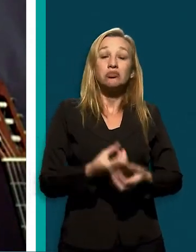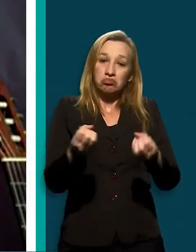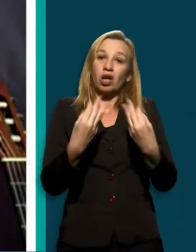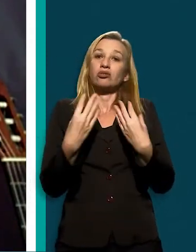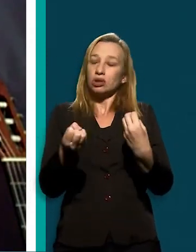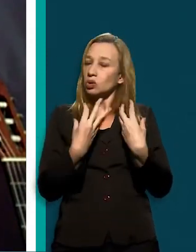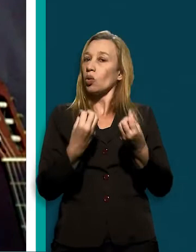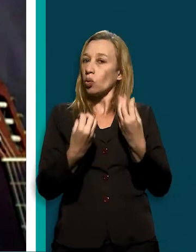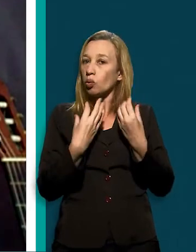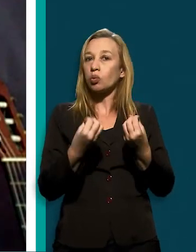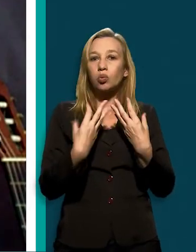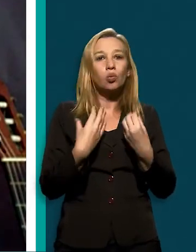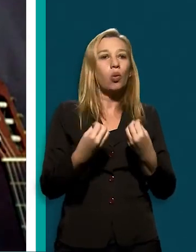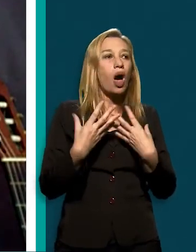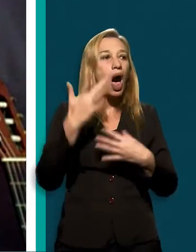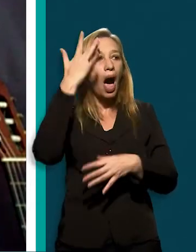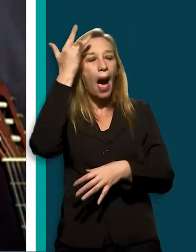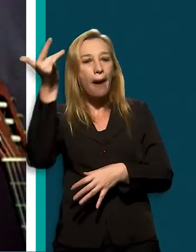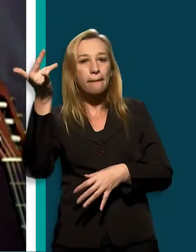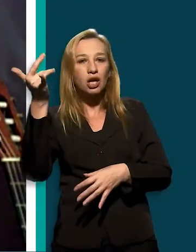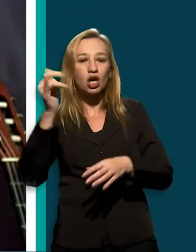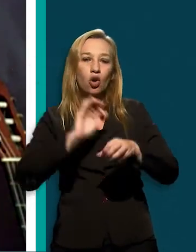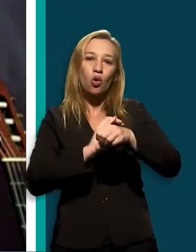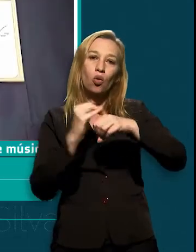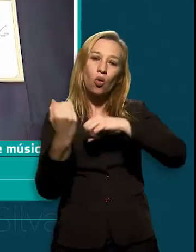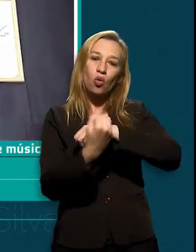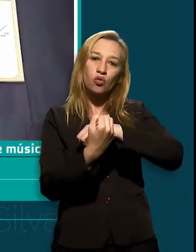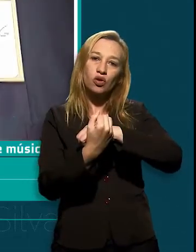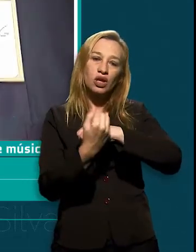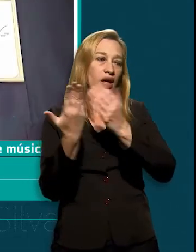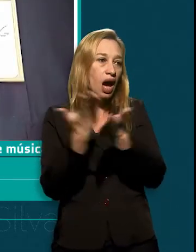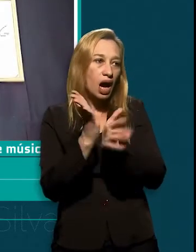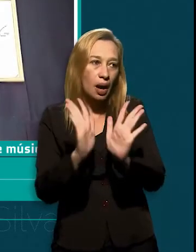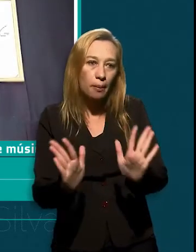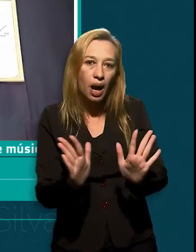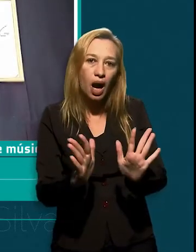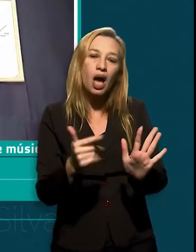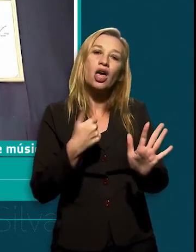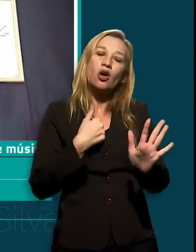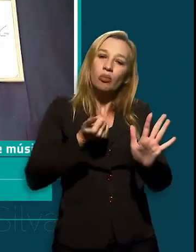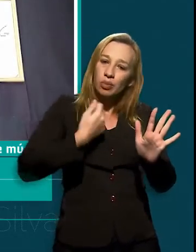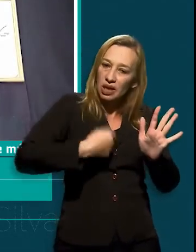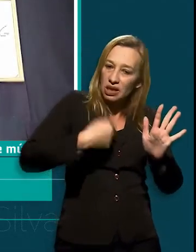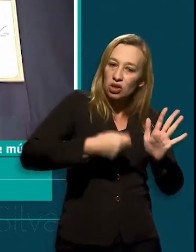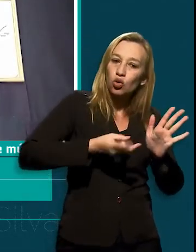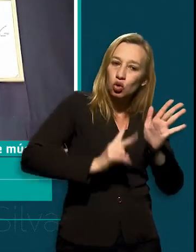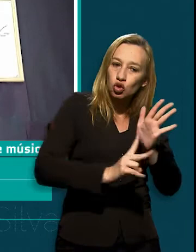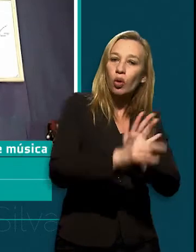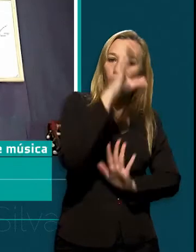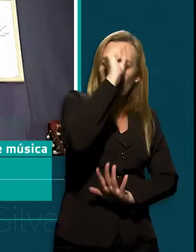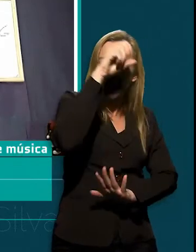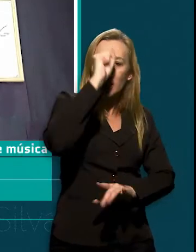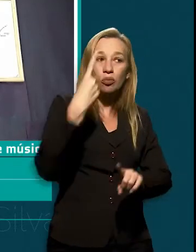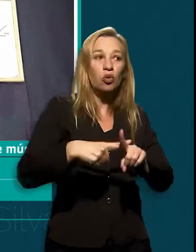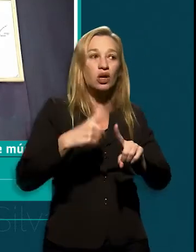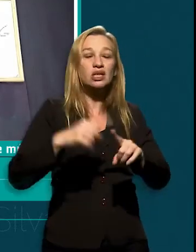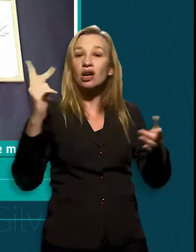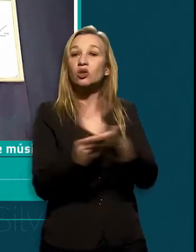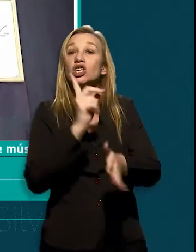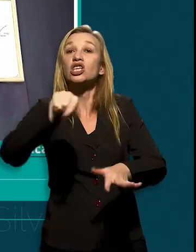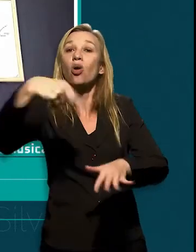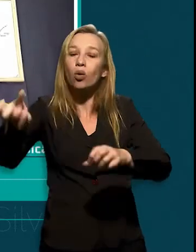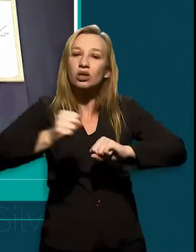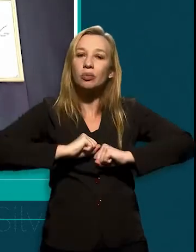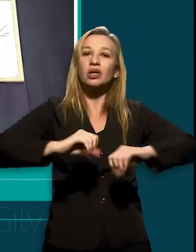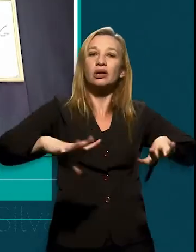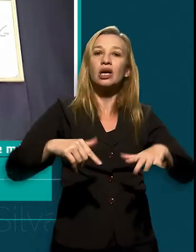tempos, né, me ensinou. Se amanhã o Covid não existir mais, eu preciso continuar aprendendo, porque se vier